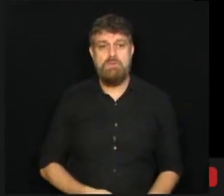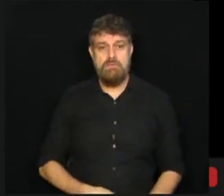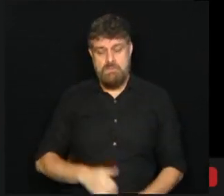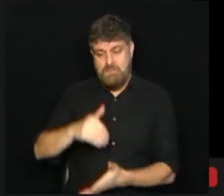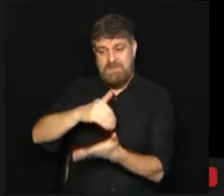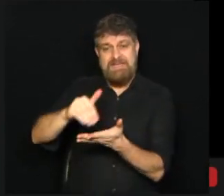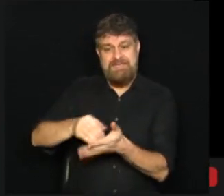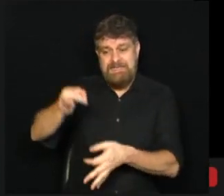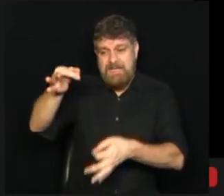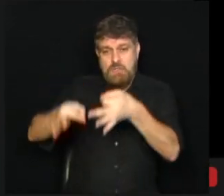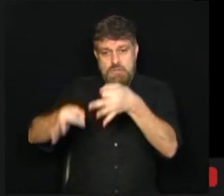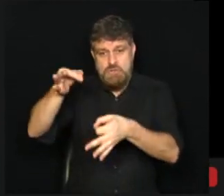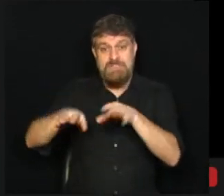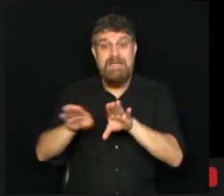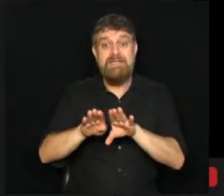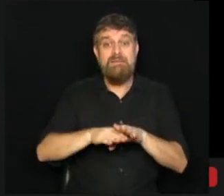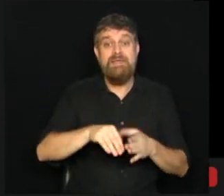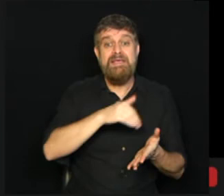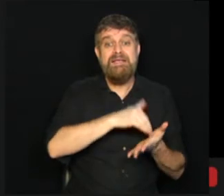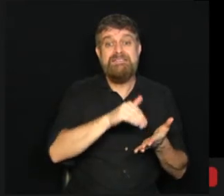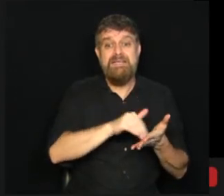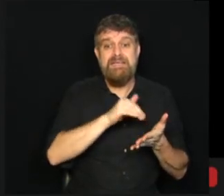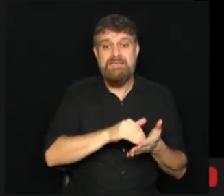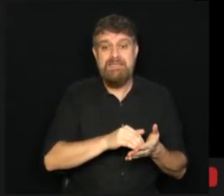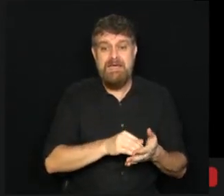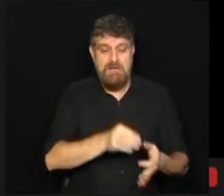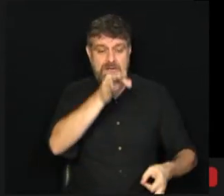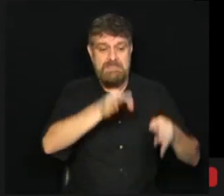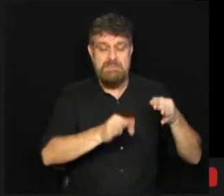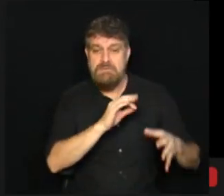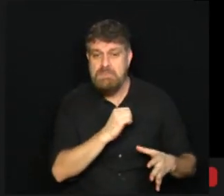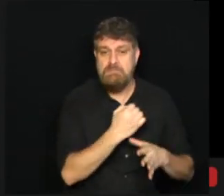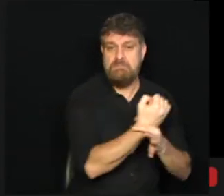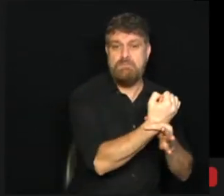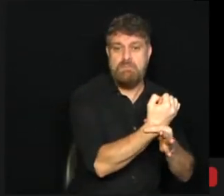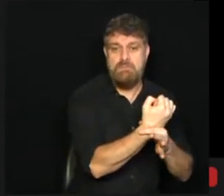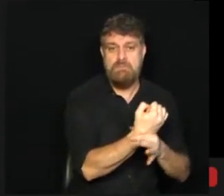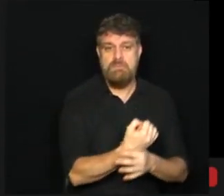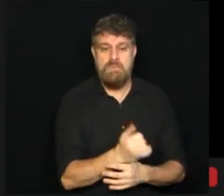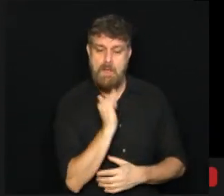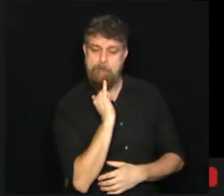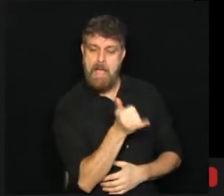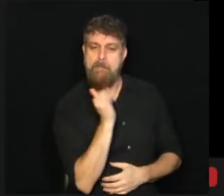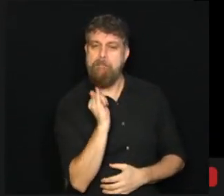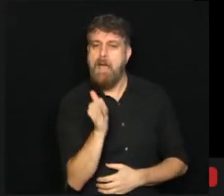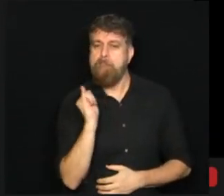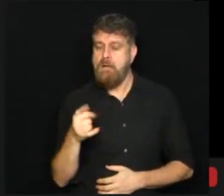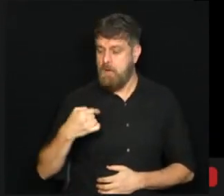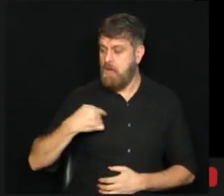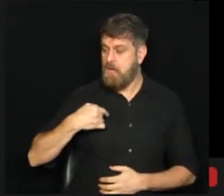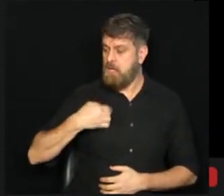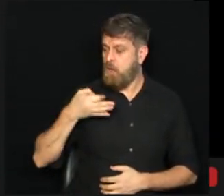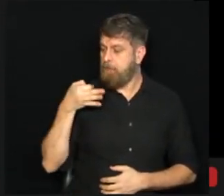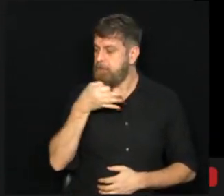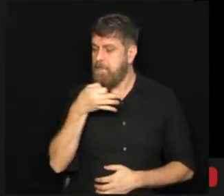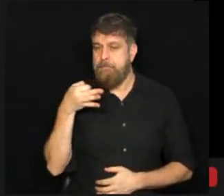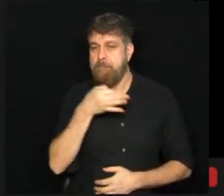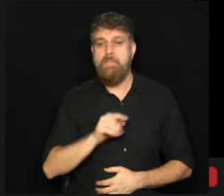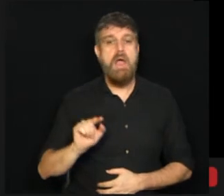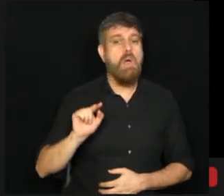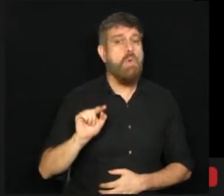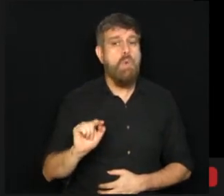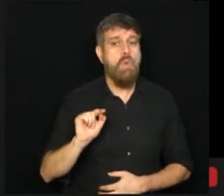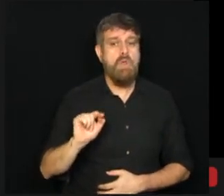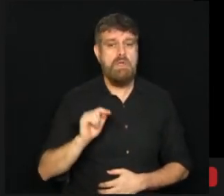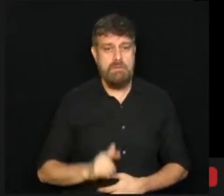de Segurança Pública de São Paulo. Para quê? E o que eu tenho dito a cada um deles? Falo, olha, o que eu quero dizer a vocês é o seguinte,